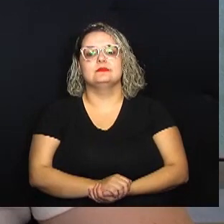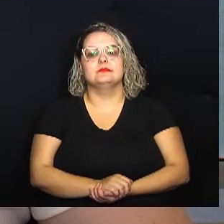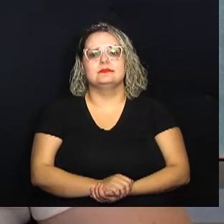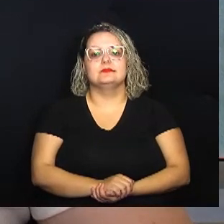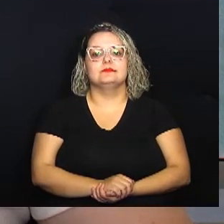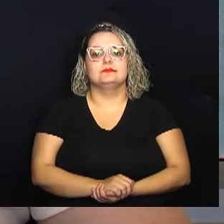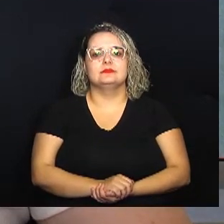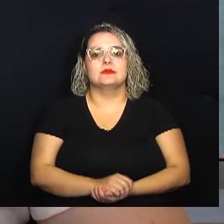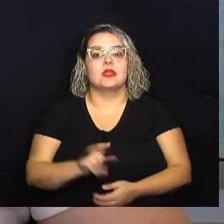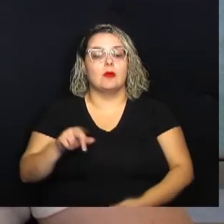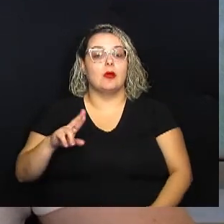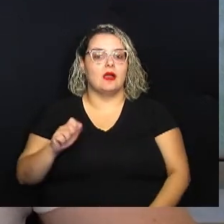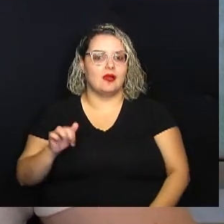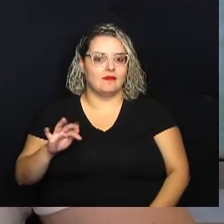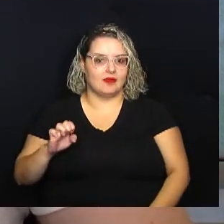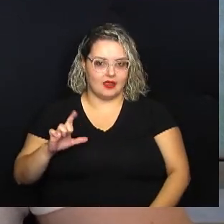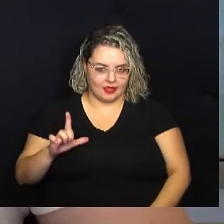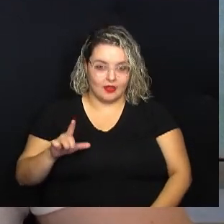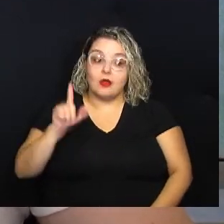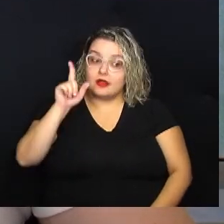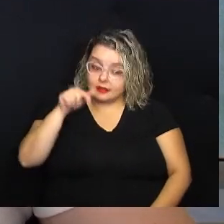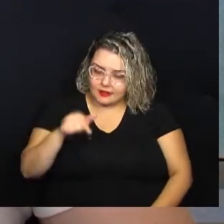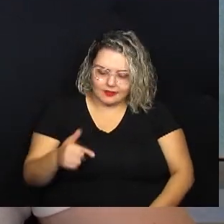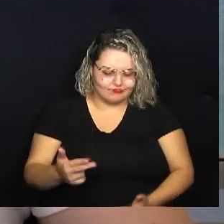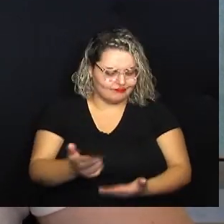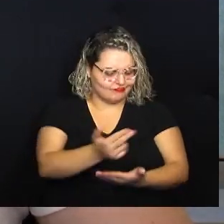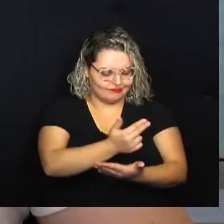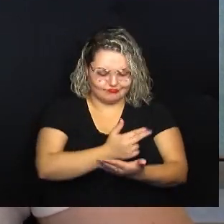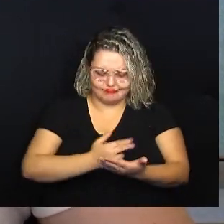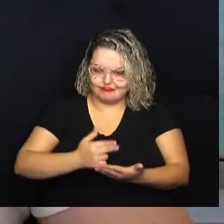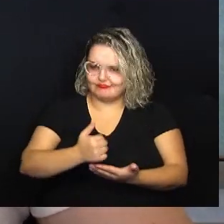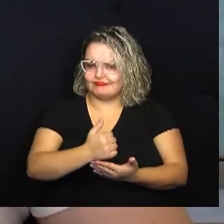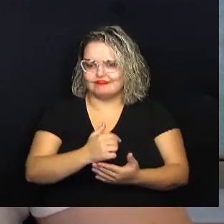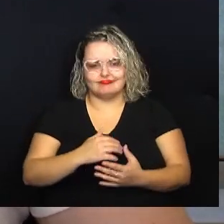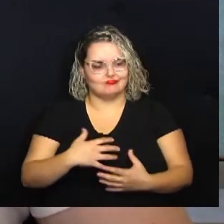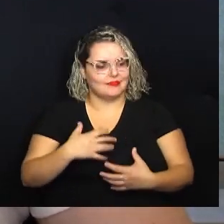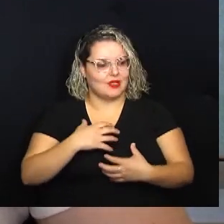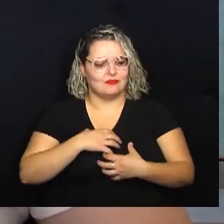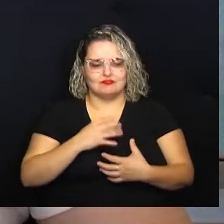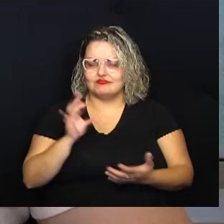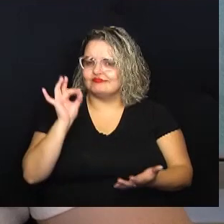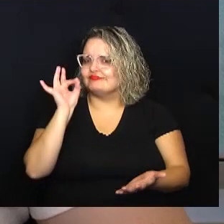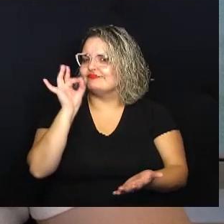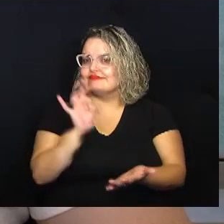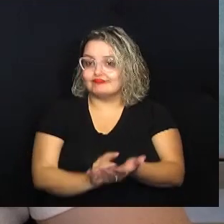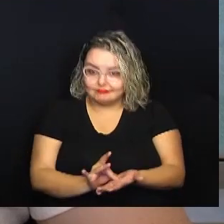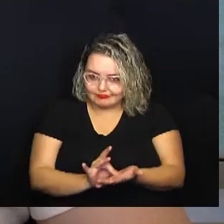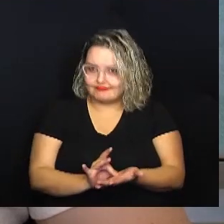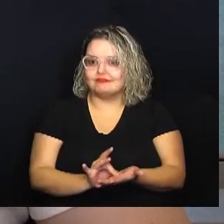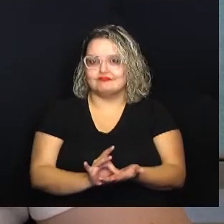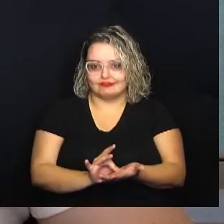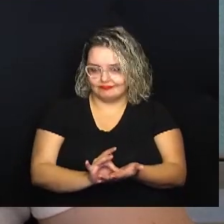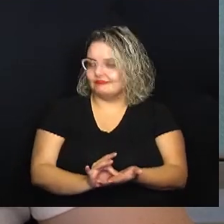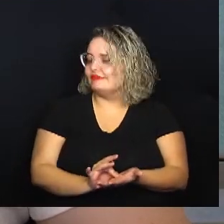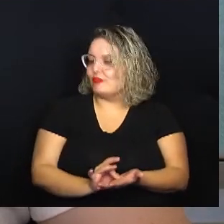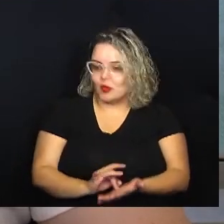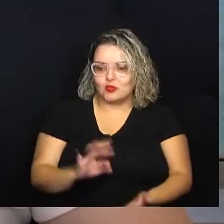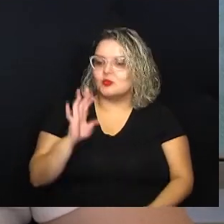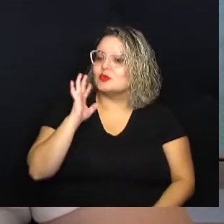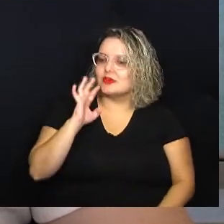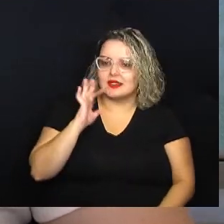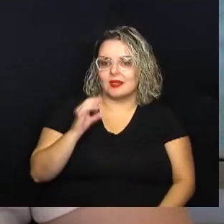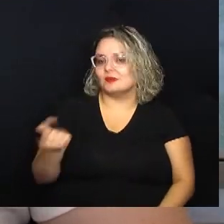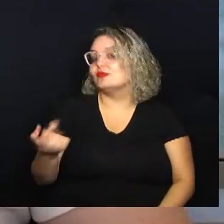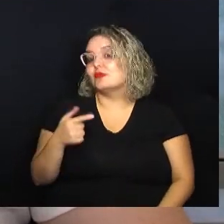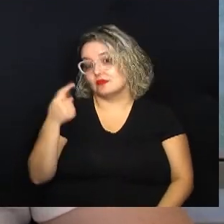o perfil dele, que desenhou muito bem, assim, ele transformou isso de uma maneira realmente muito, muito